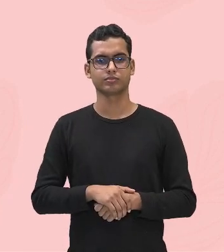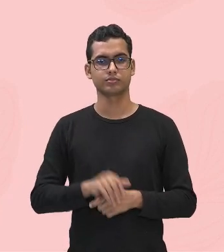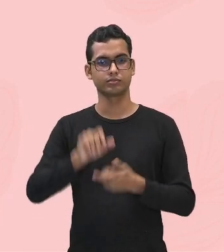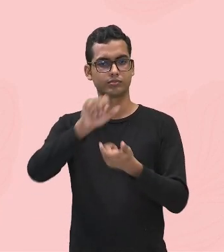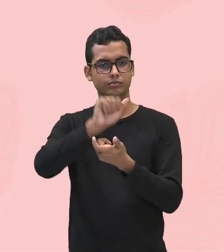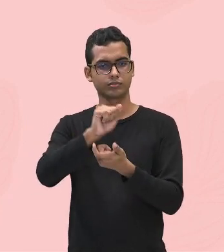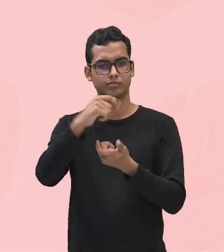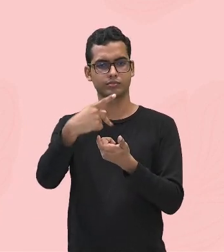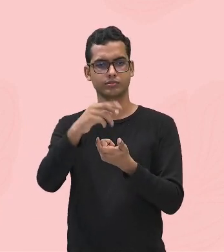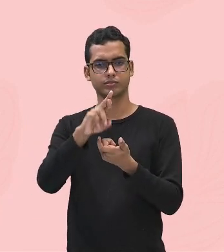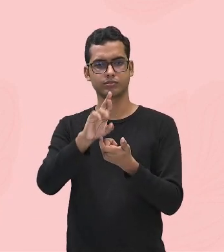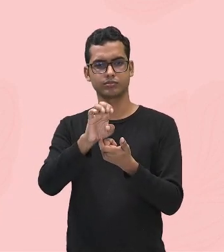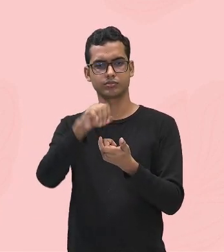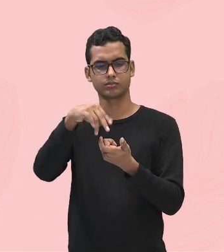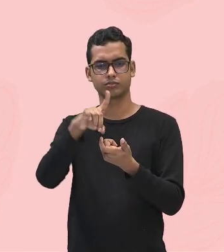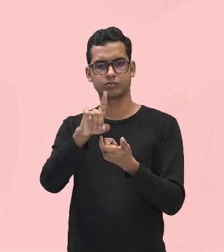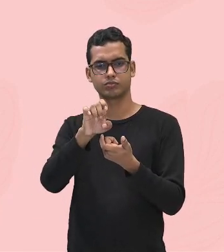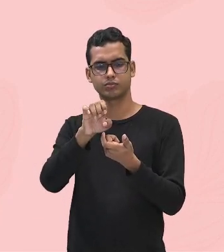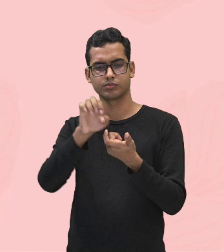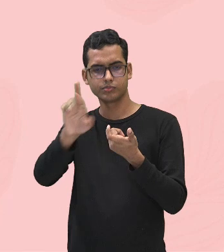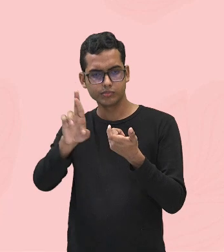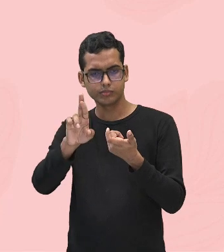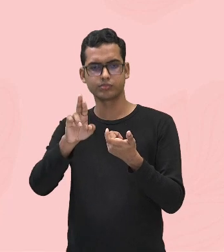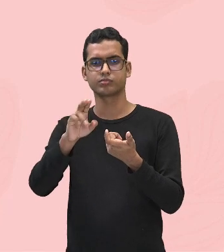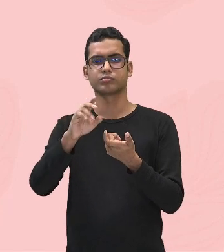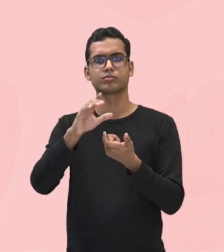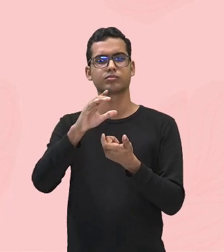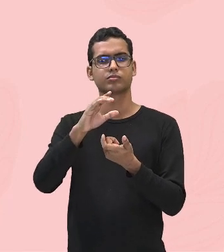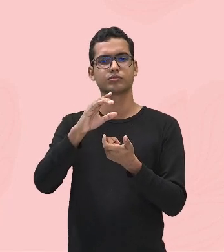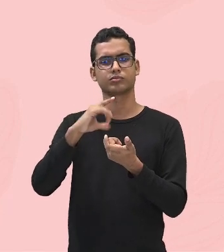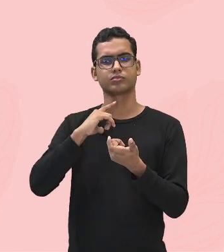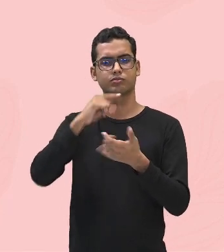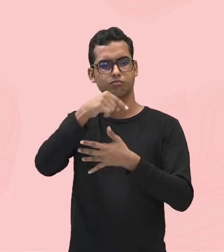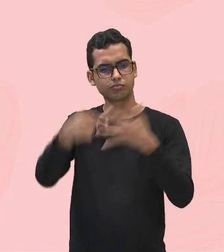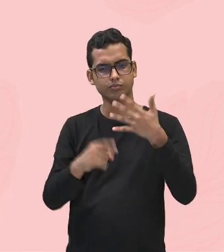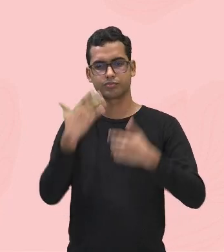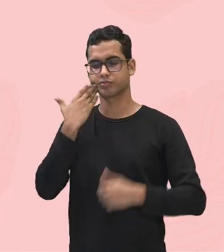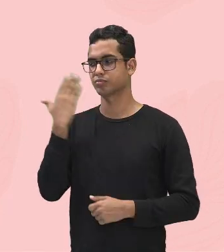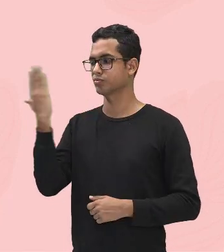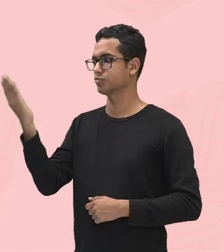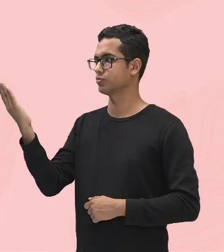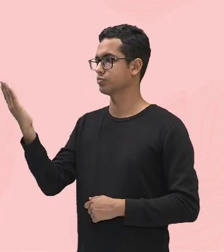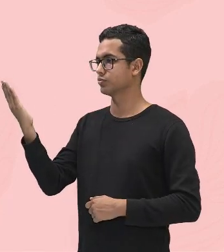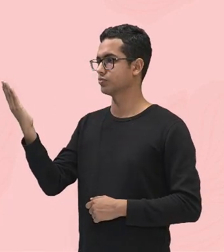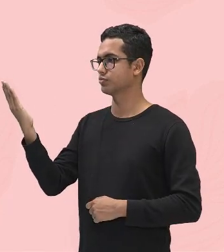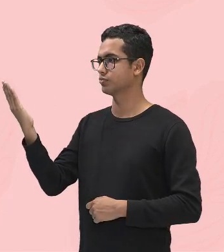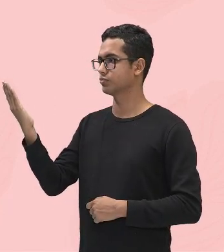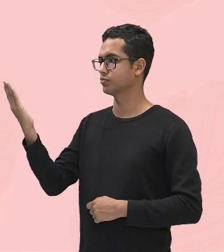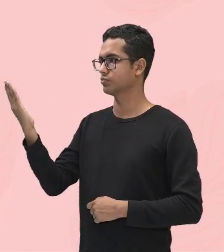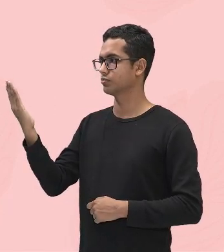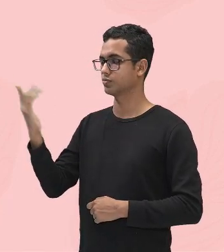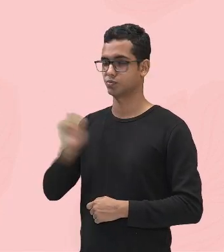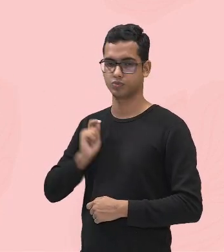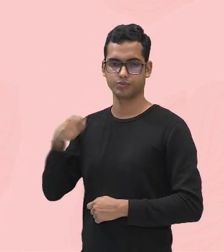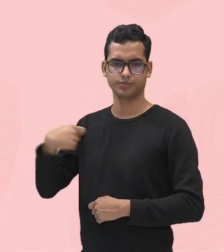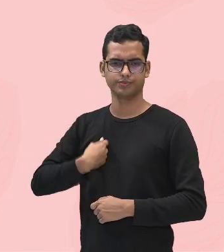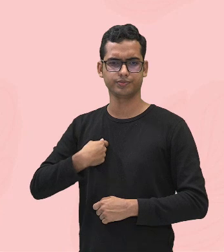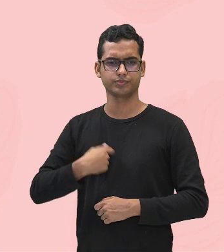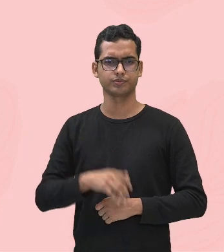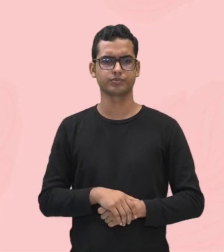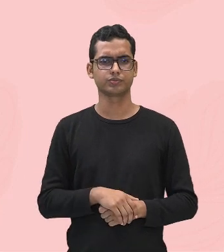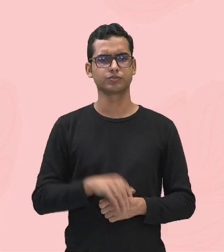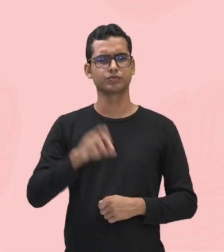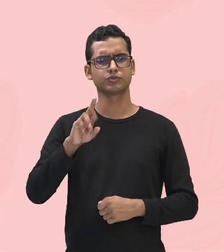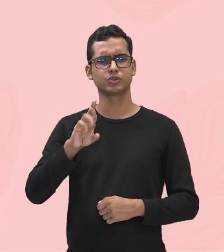comer, compreender, correr, responder, romper, que é a mesma coisa, quebrar,